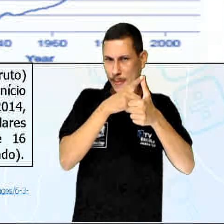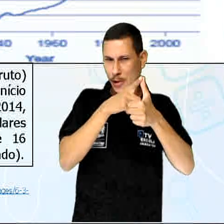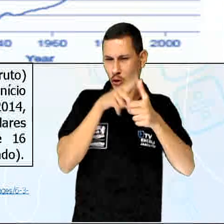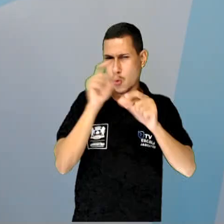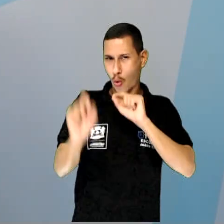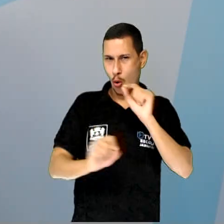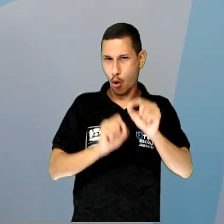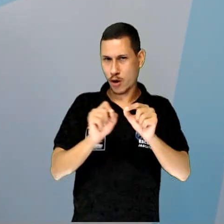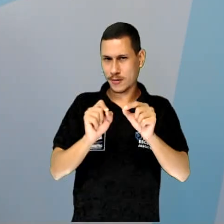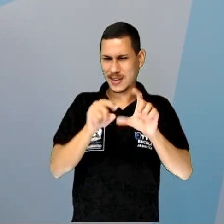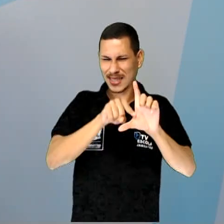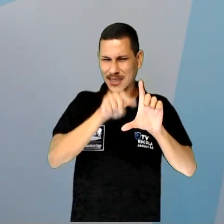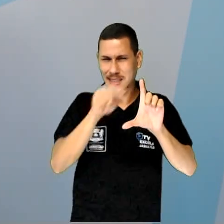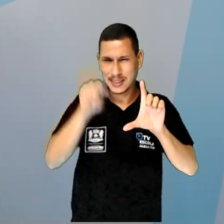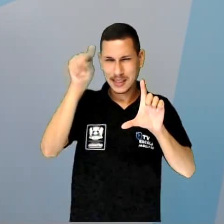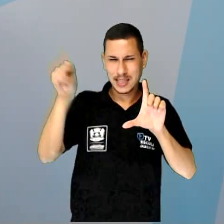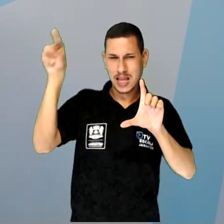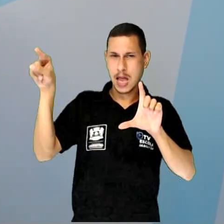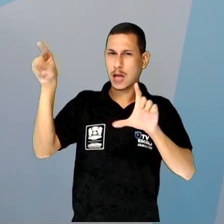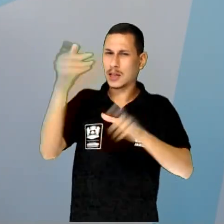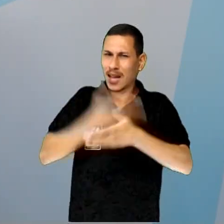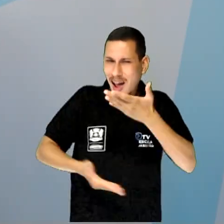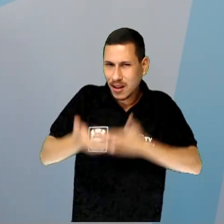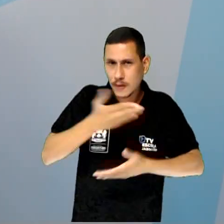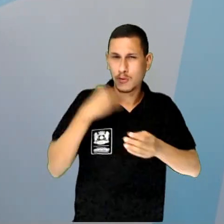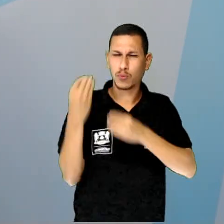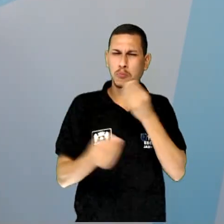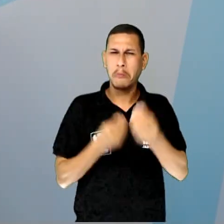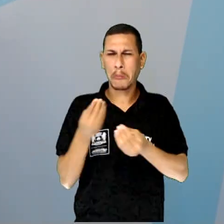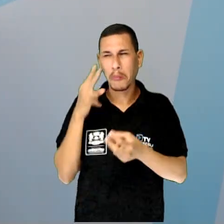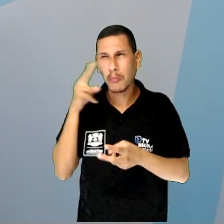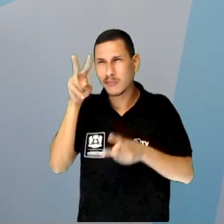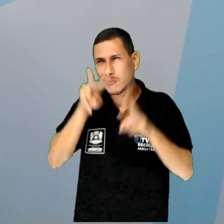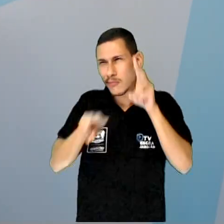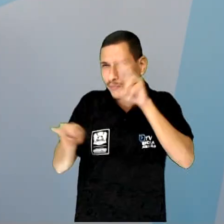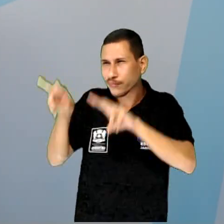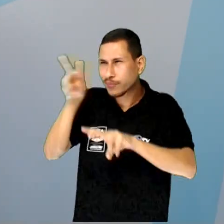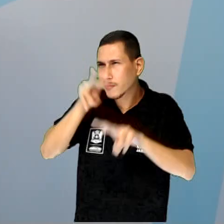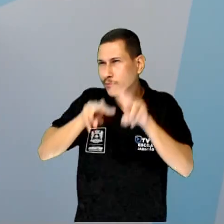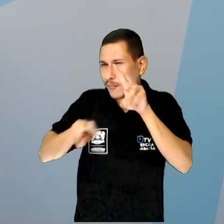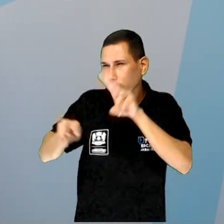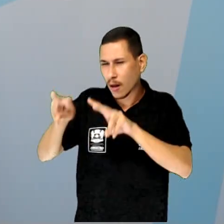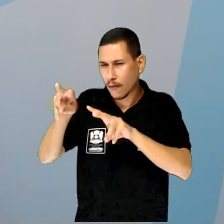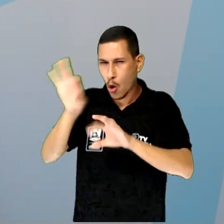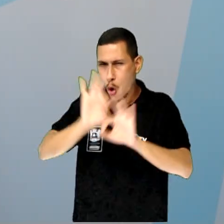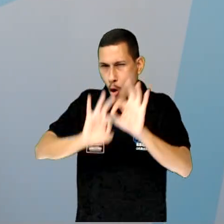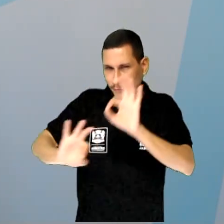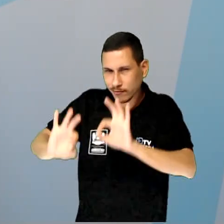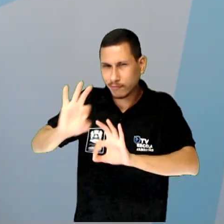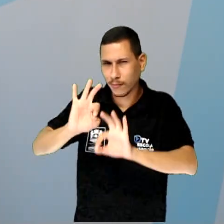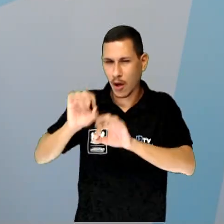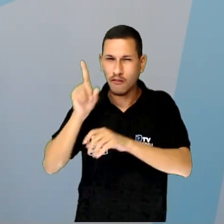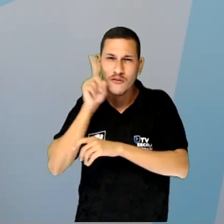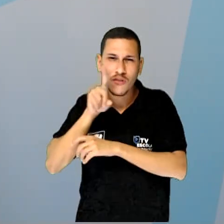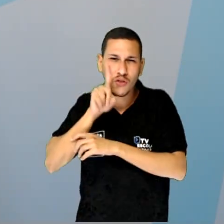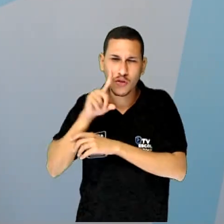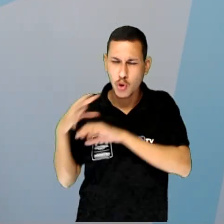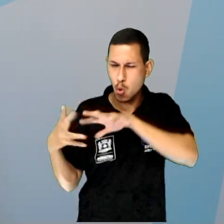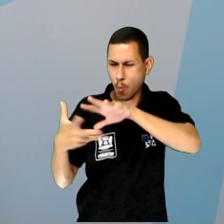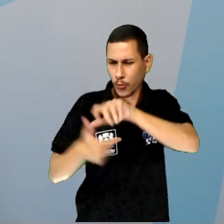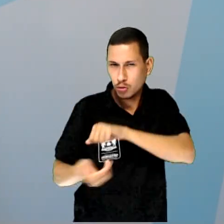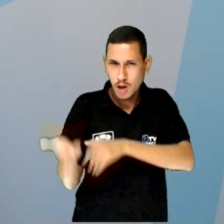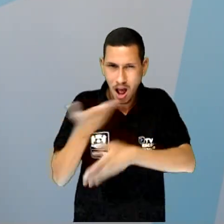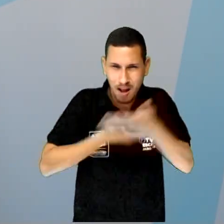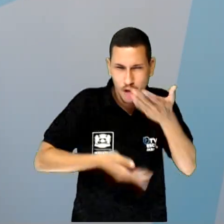são dados que são relativos a como você vai observar a posição dos Estados Unidos frente ao mundo e o seu relacionamento. Então,